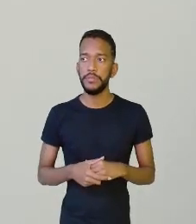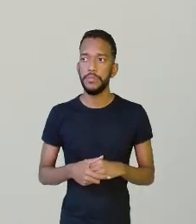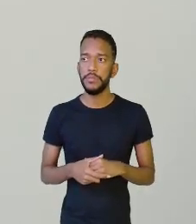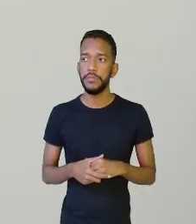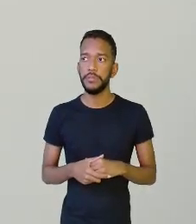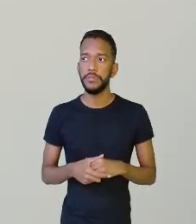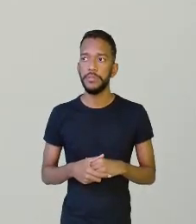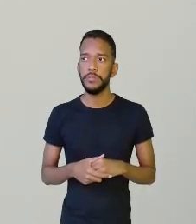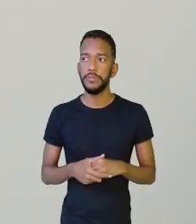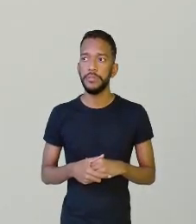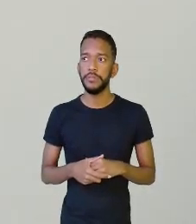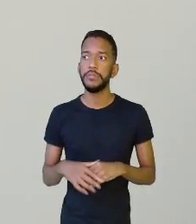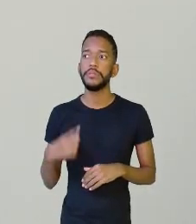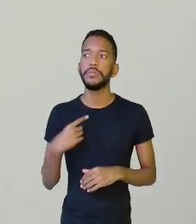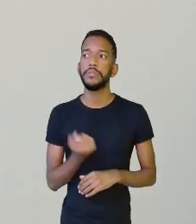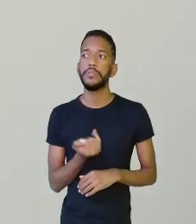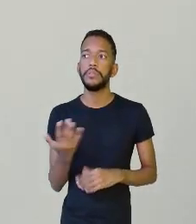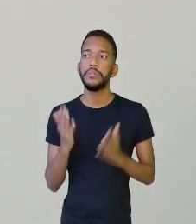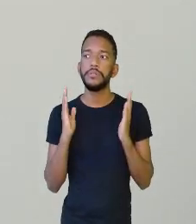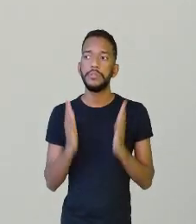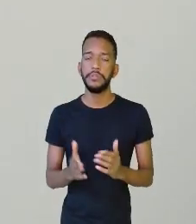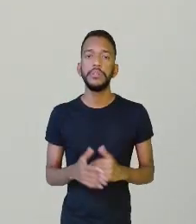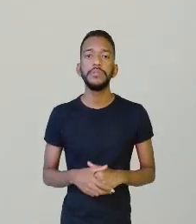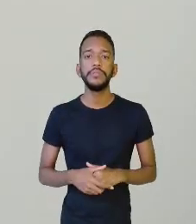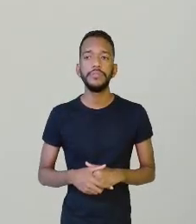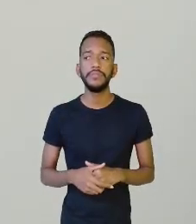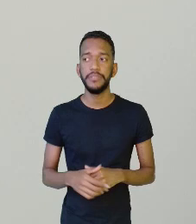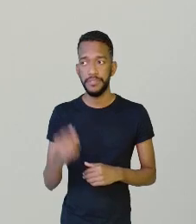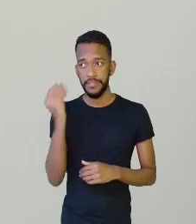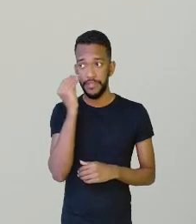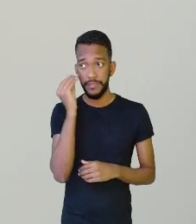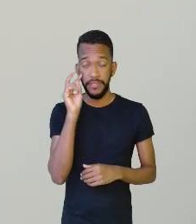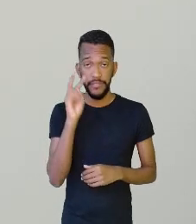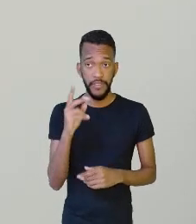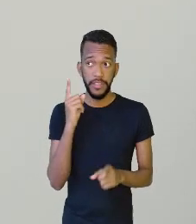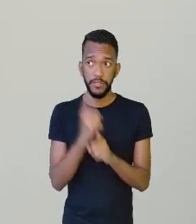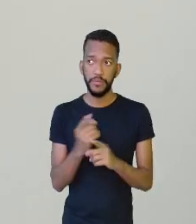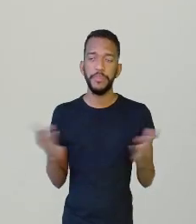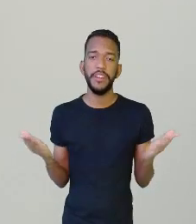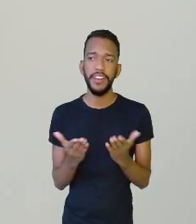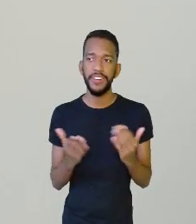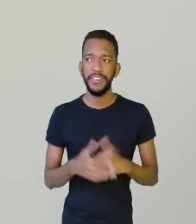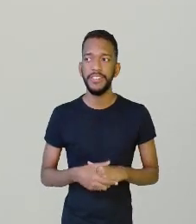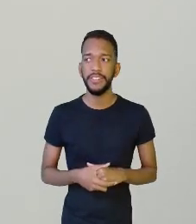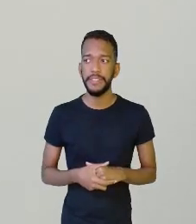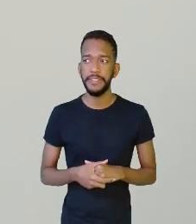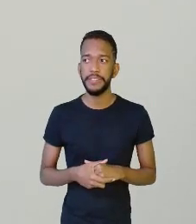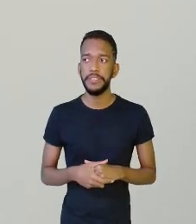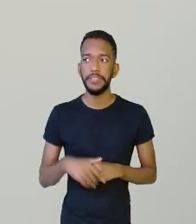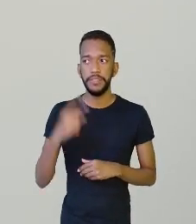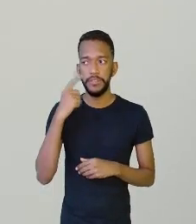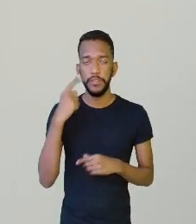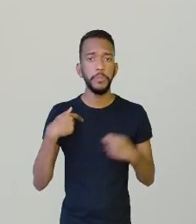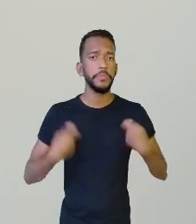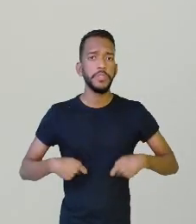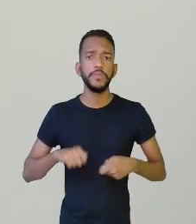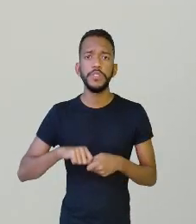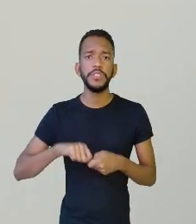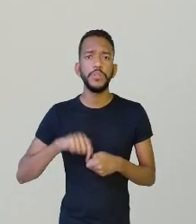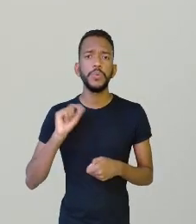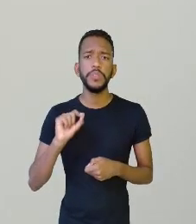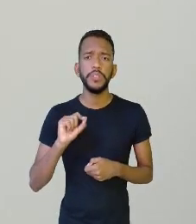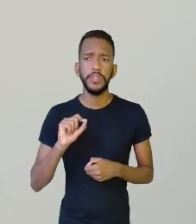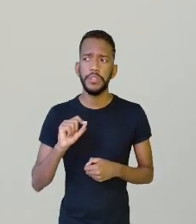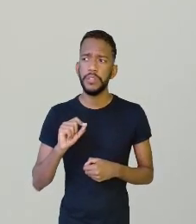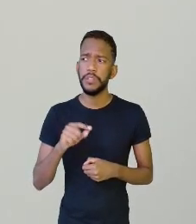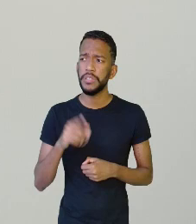quantos quilos de maçã cabem em cada uma delas? A gente vai descobrir agora. O que é que eu preciso fazer?